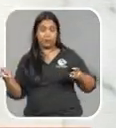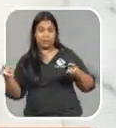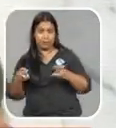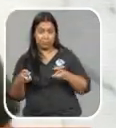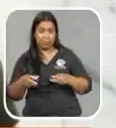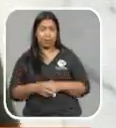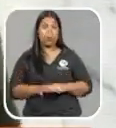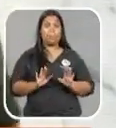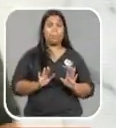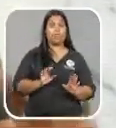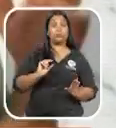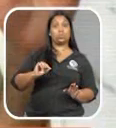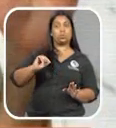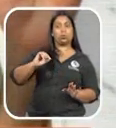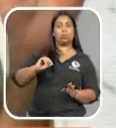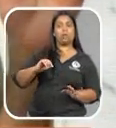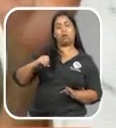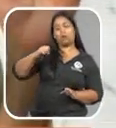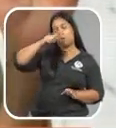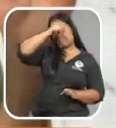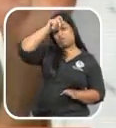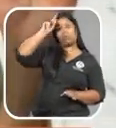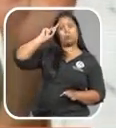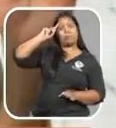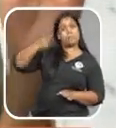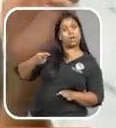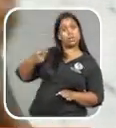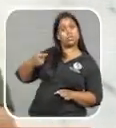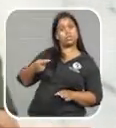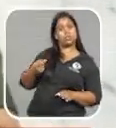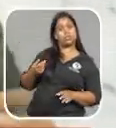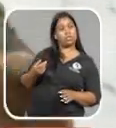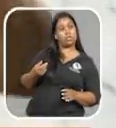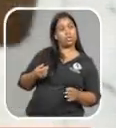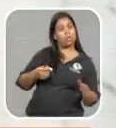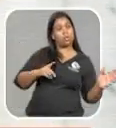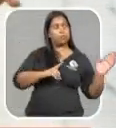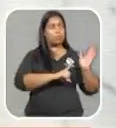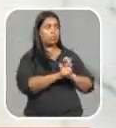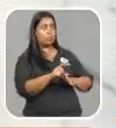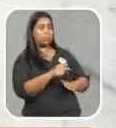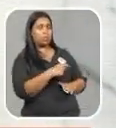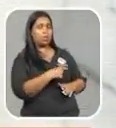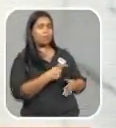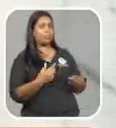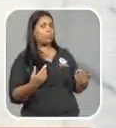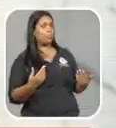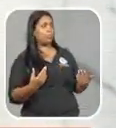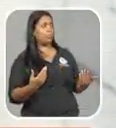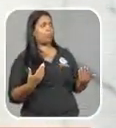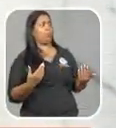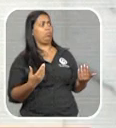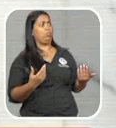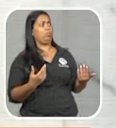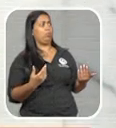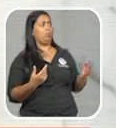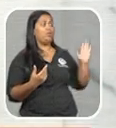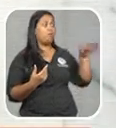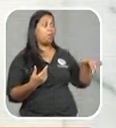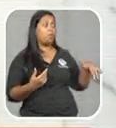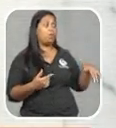foi questionado e ficou meio atordoado. Foi mandado o recado, ó, sei lá exatamente quanto,